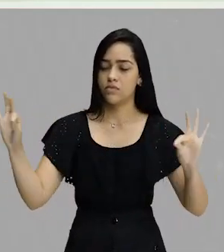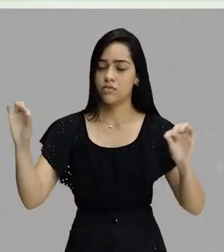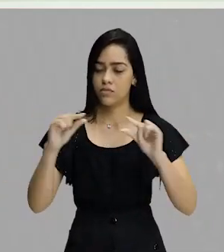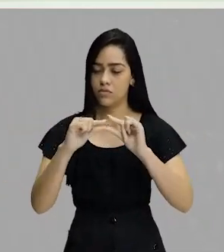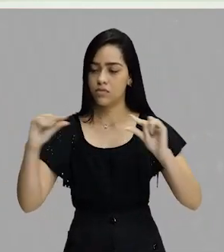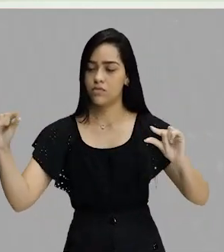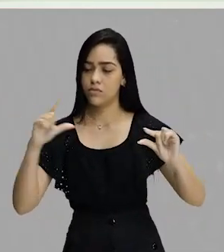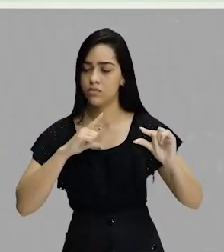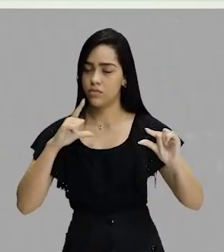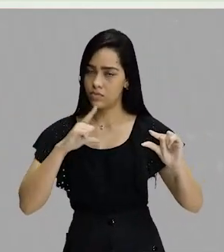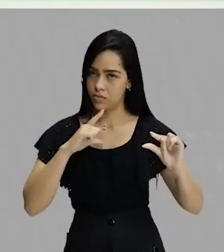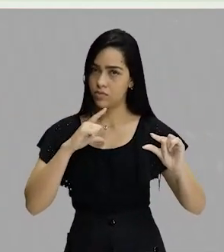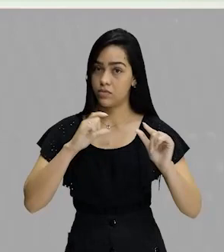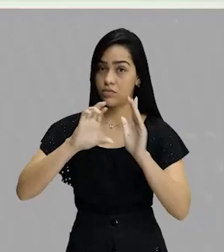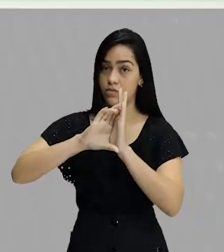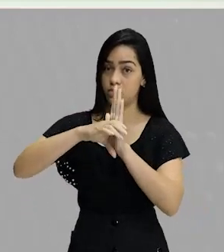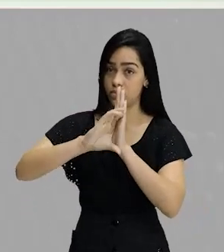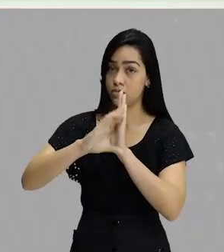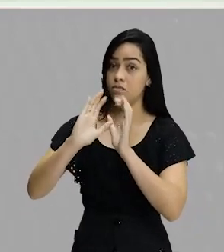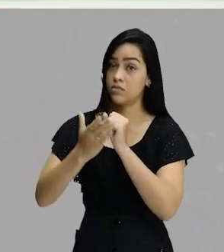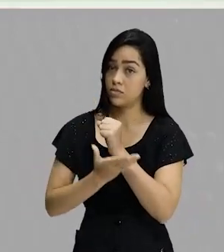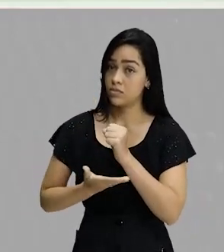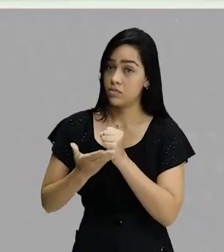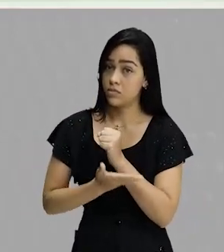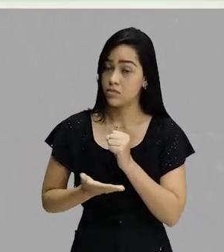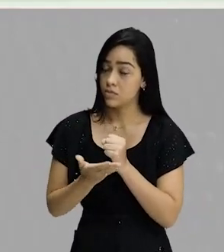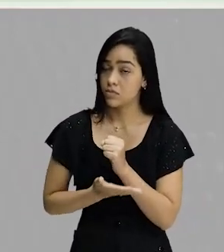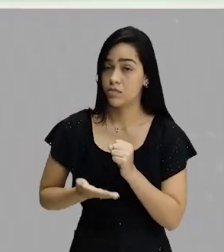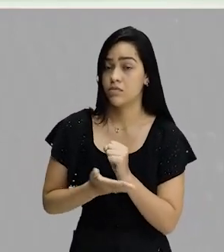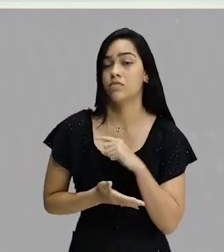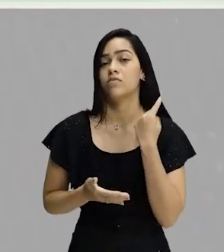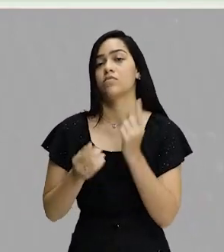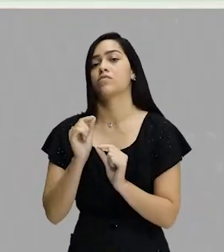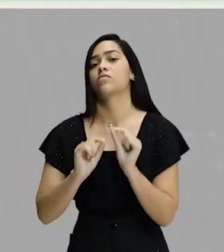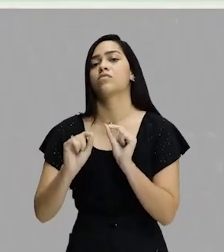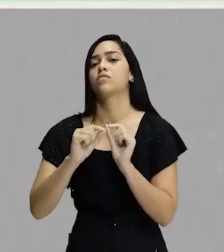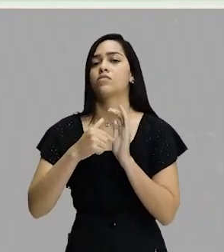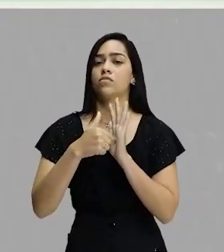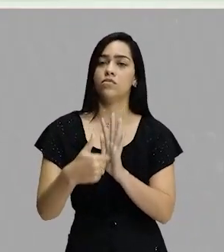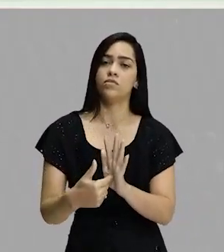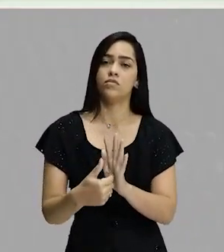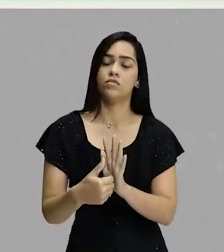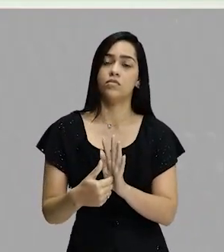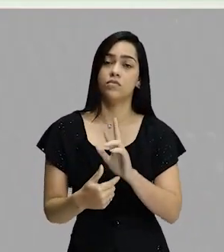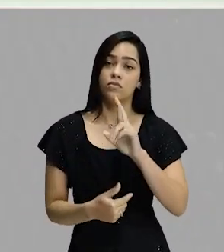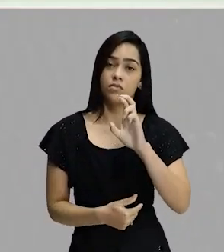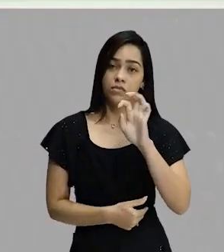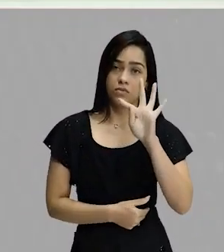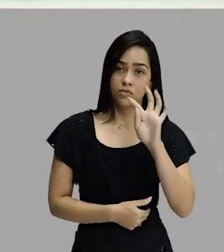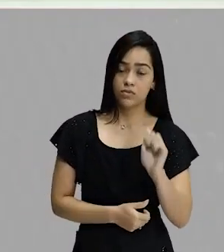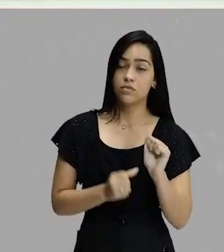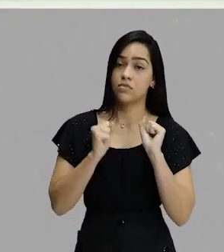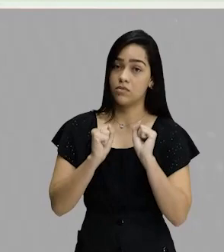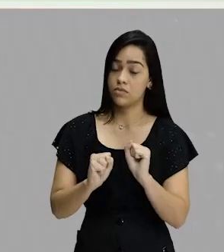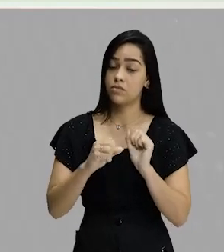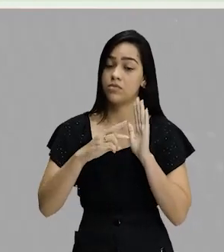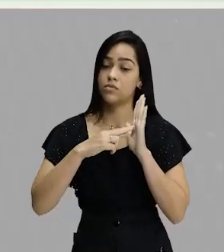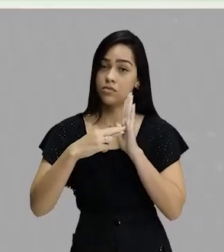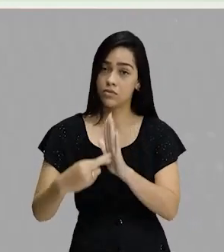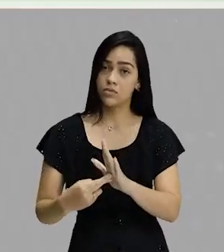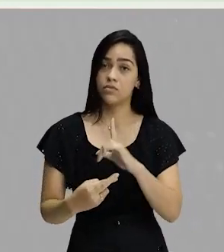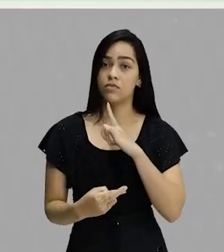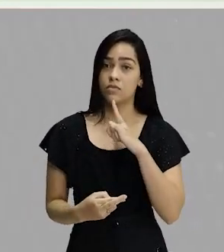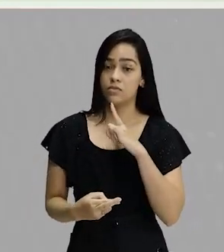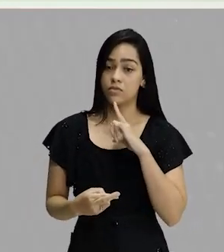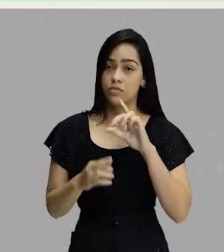lá da geometria, que tem conceito primitivo, a gente vai demonstrar que a reta ela pode ser representada